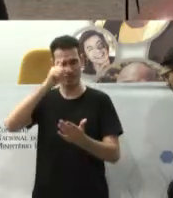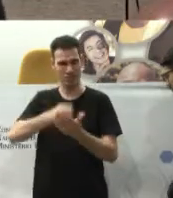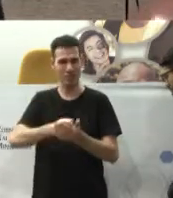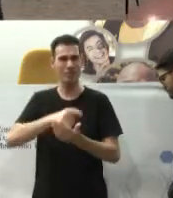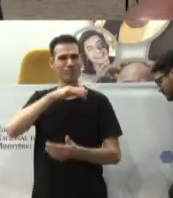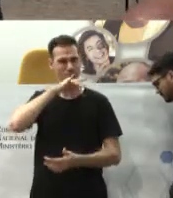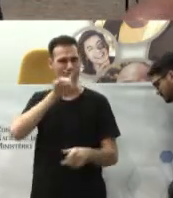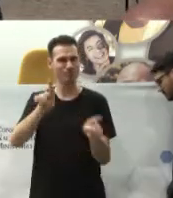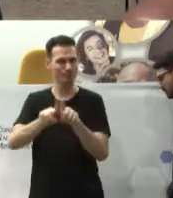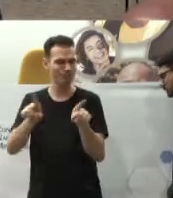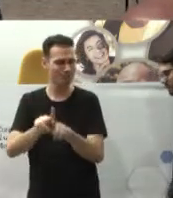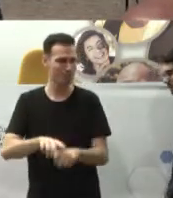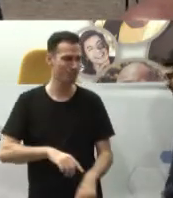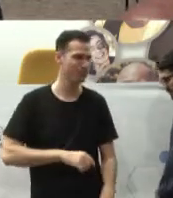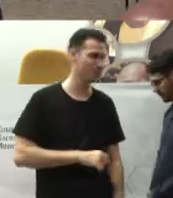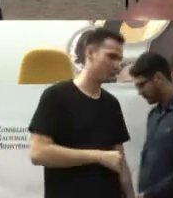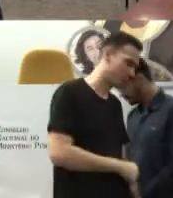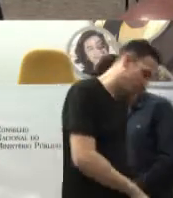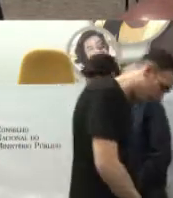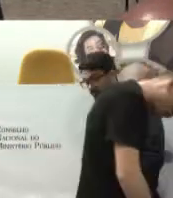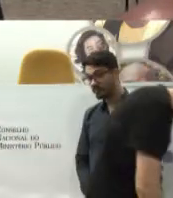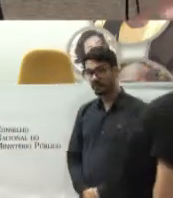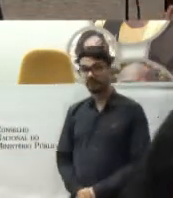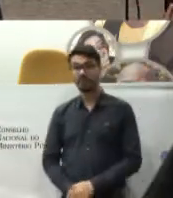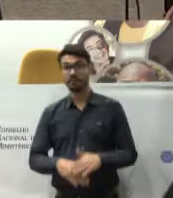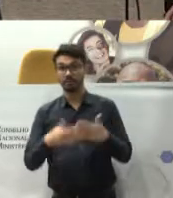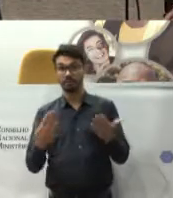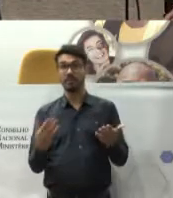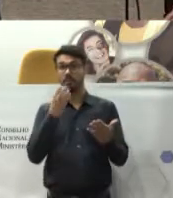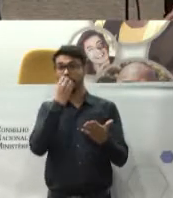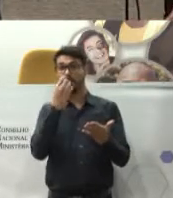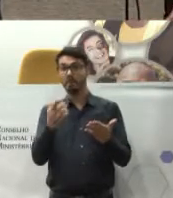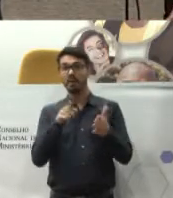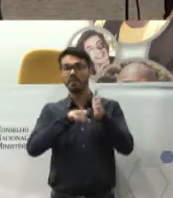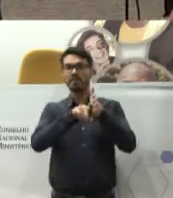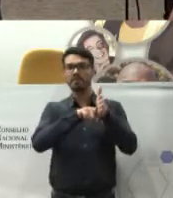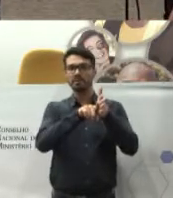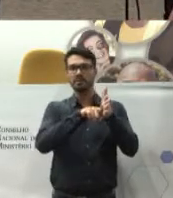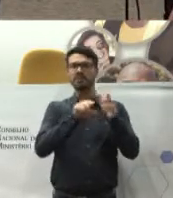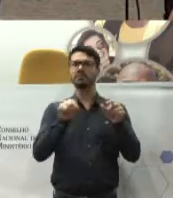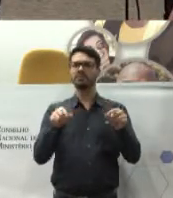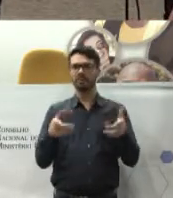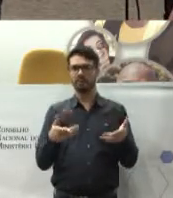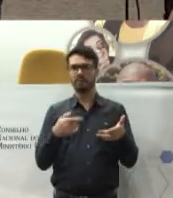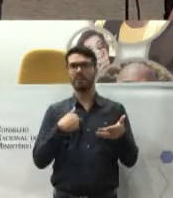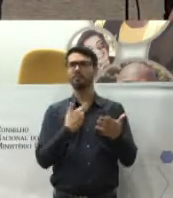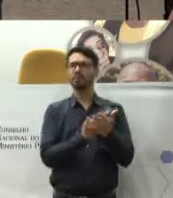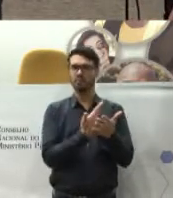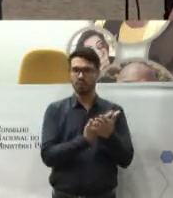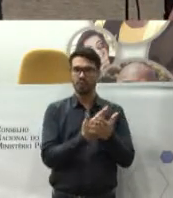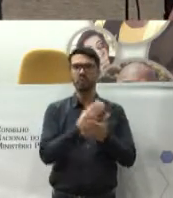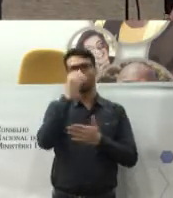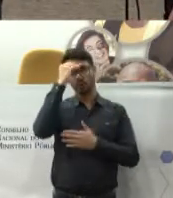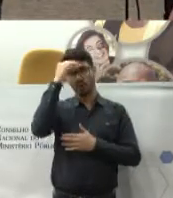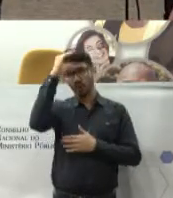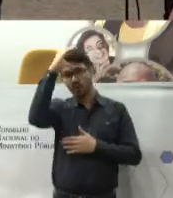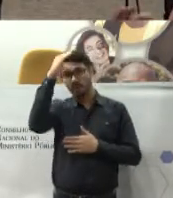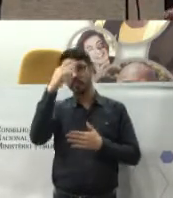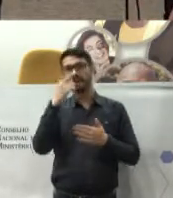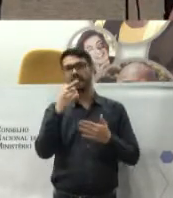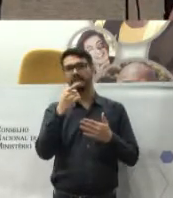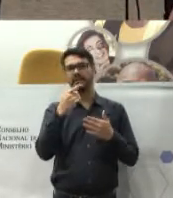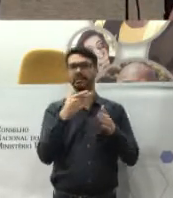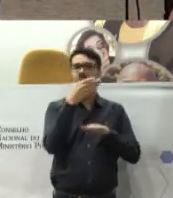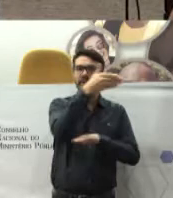são as mais adequadas. Ou seja, trabalhar em bom diagnóstico. Isso implica em quê? Em estudo, em conhecimento, em ir